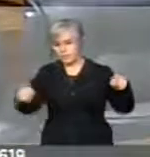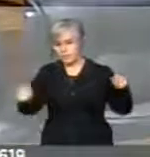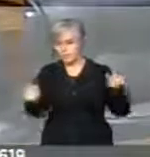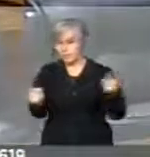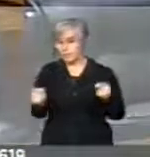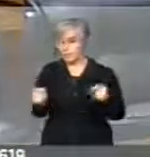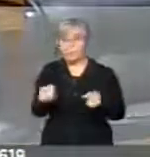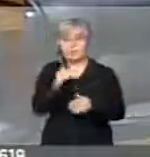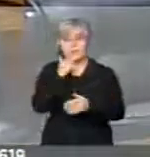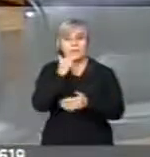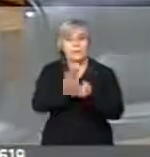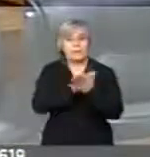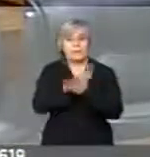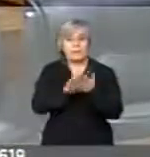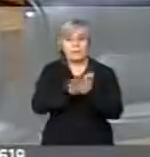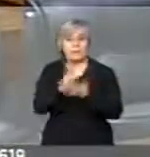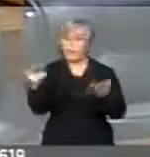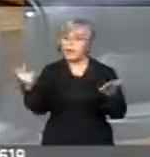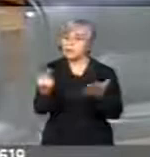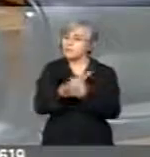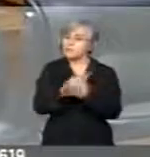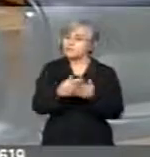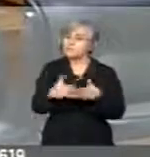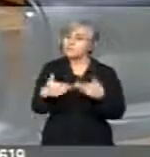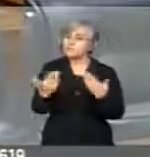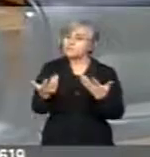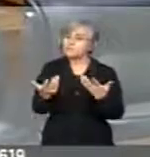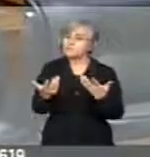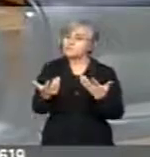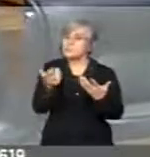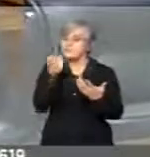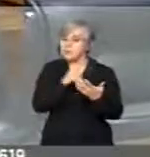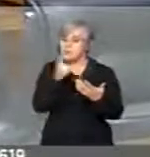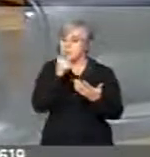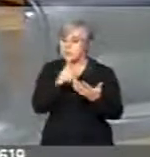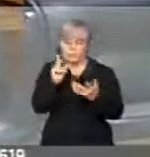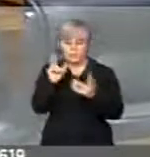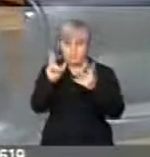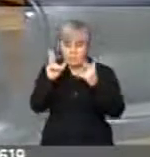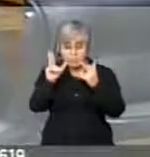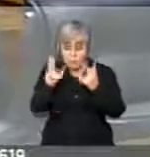nenhuma situação para o governo chegar onde chegou ontem.